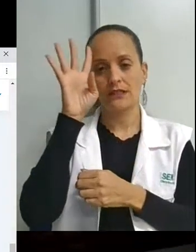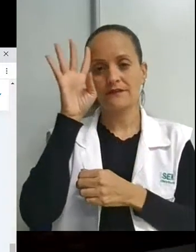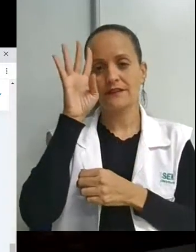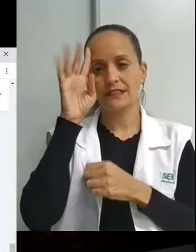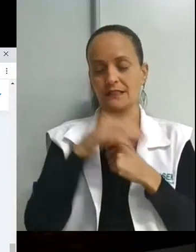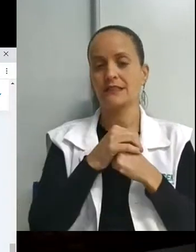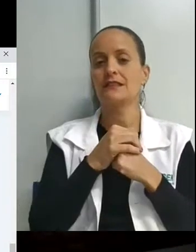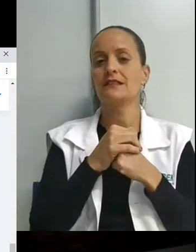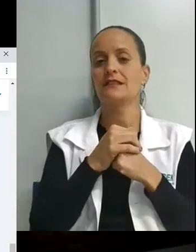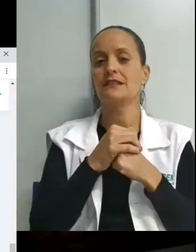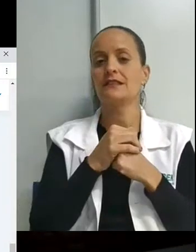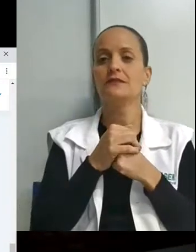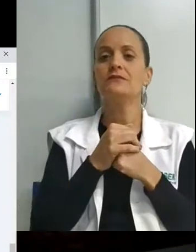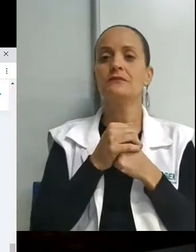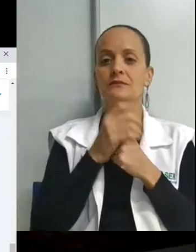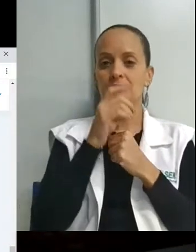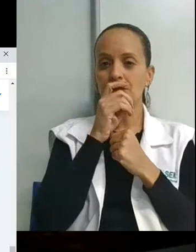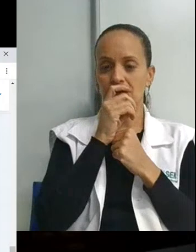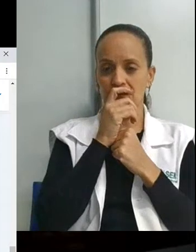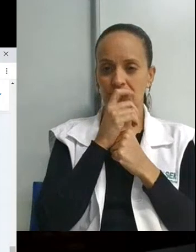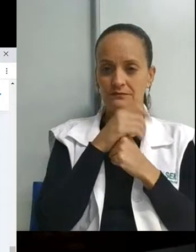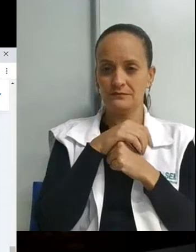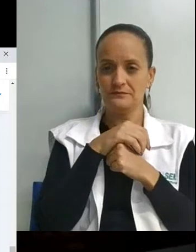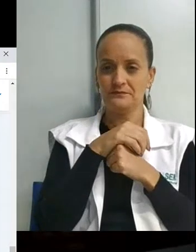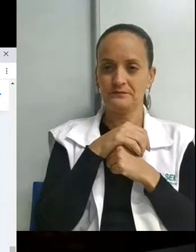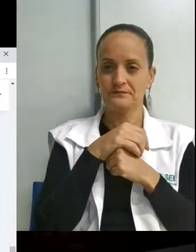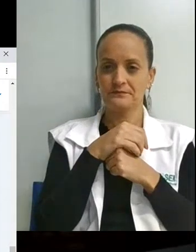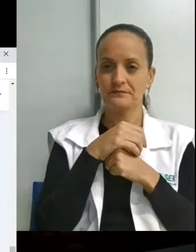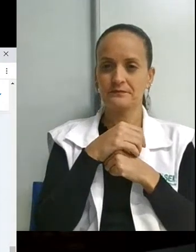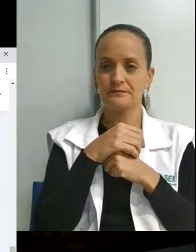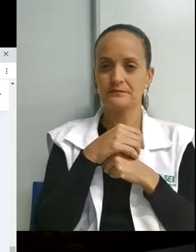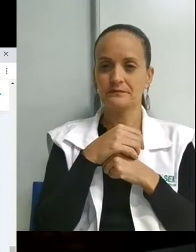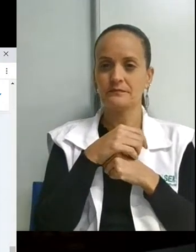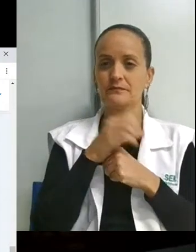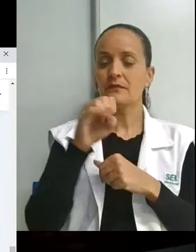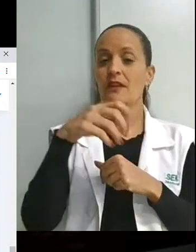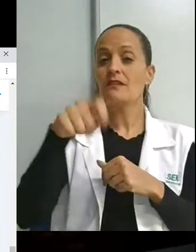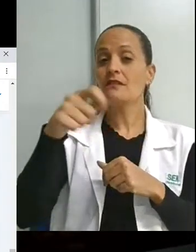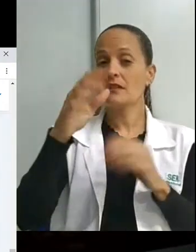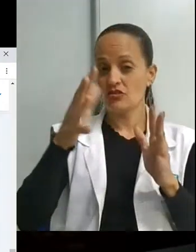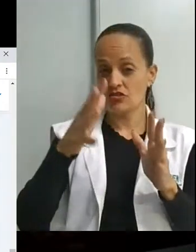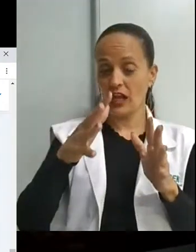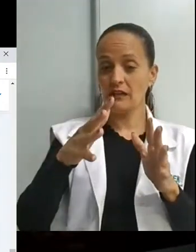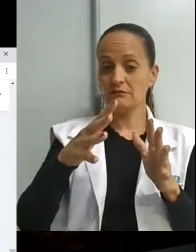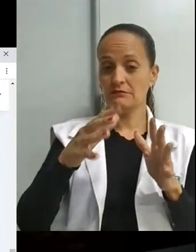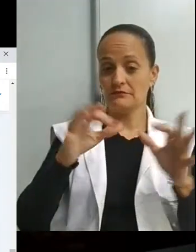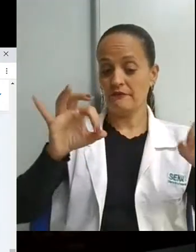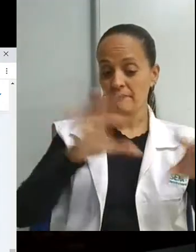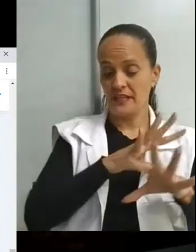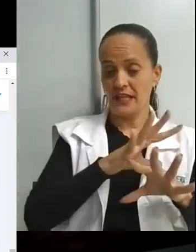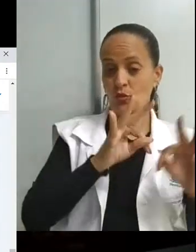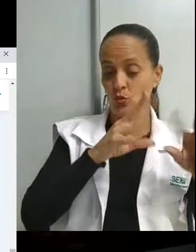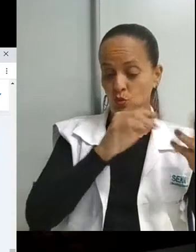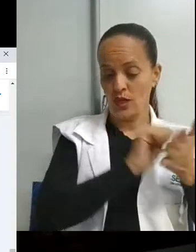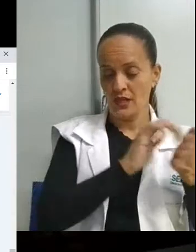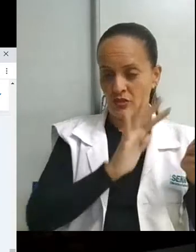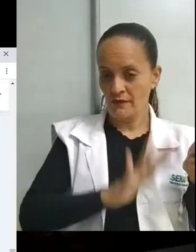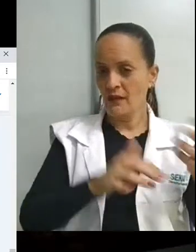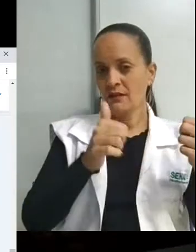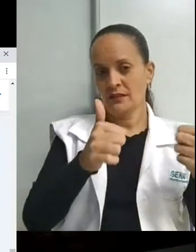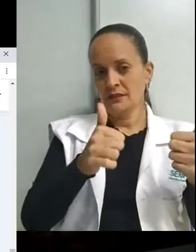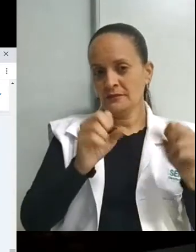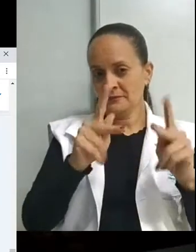finalizou e já enviou aí as atividades de sistema e de fundamentos de eletricidade. Tudo